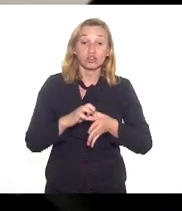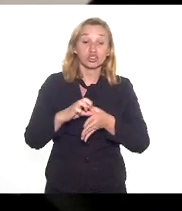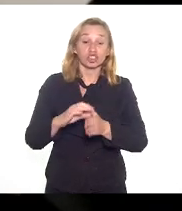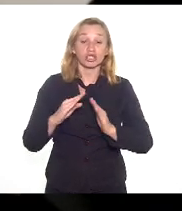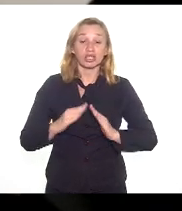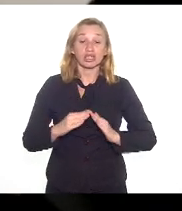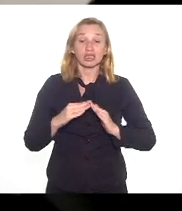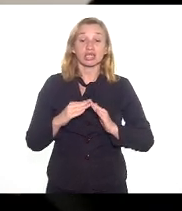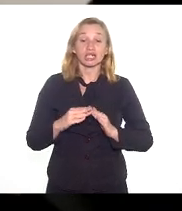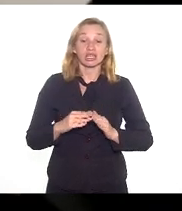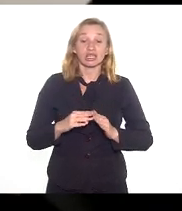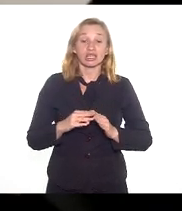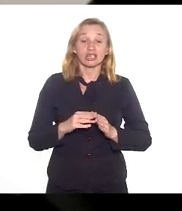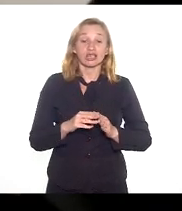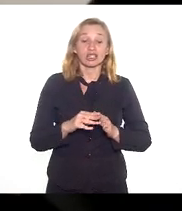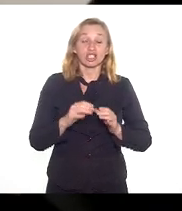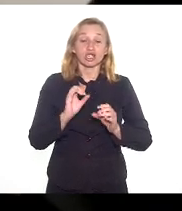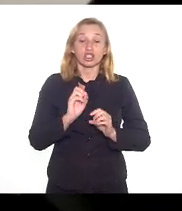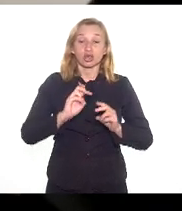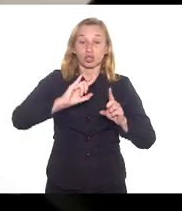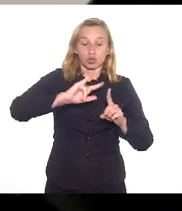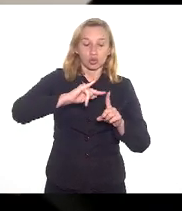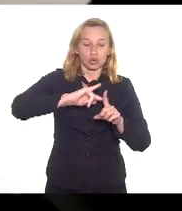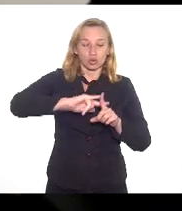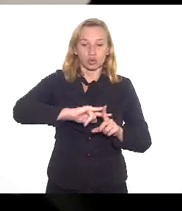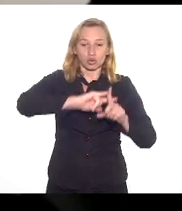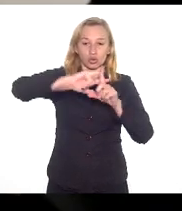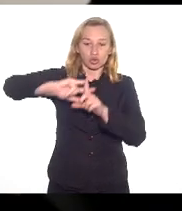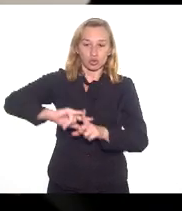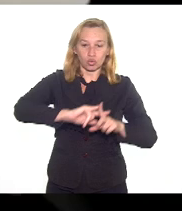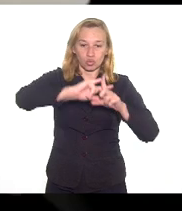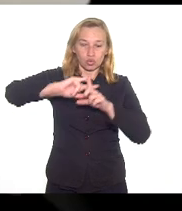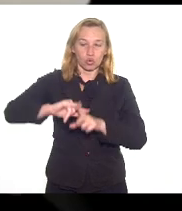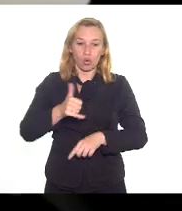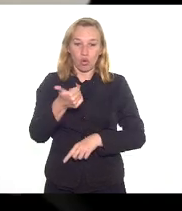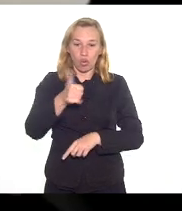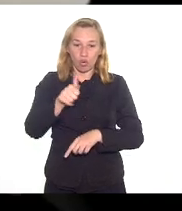Zoom, 11 da manhã, no dia 8,